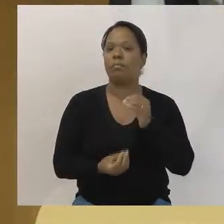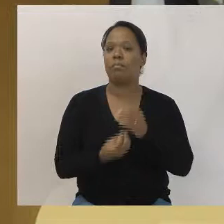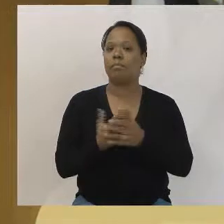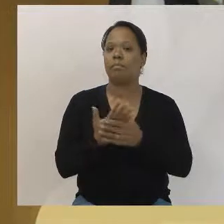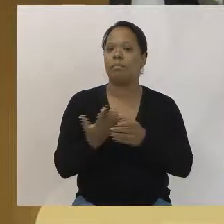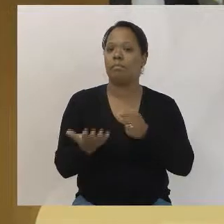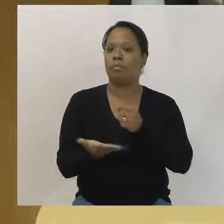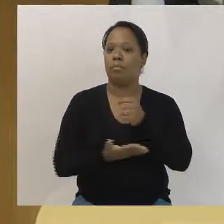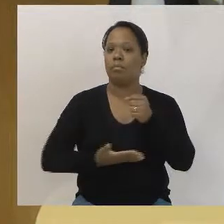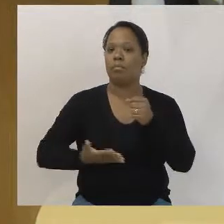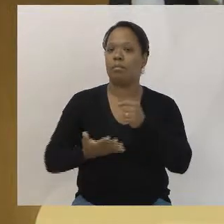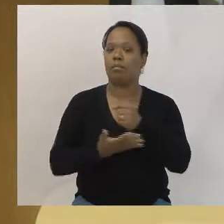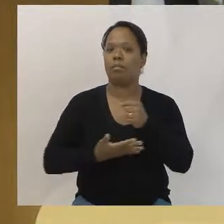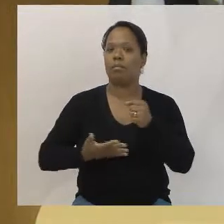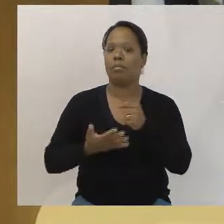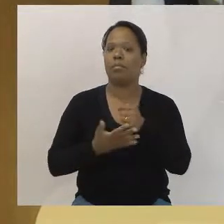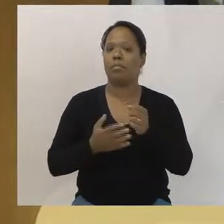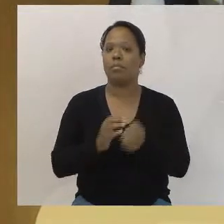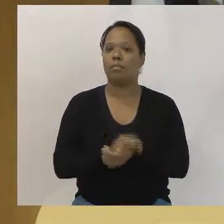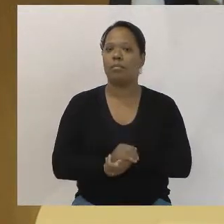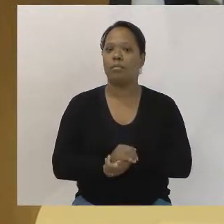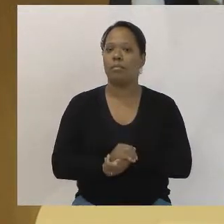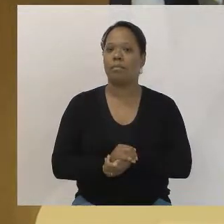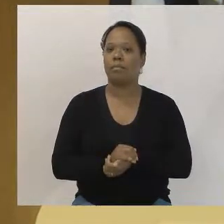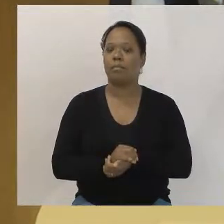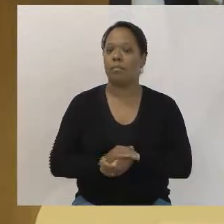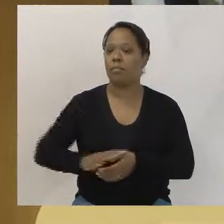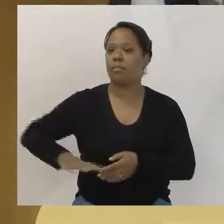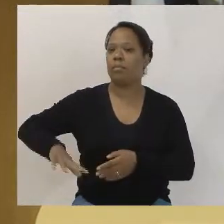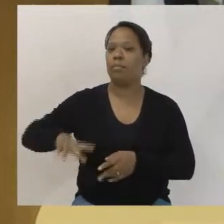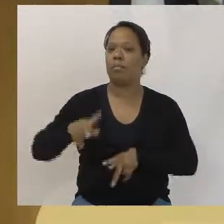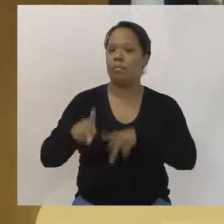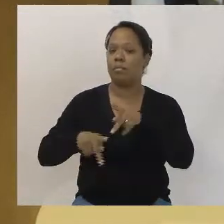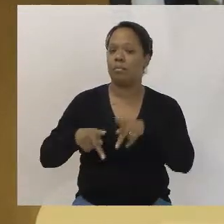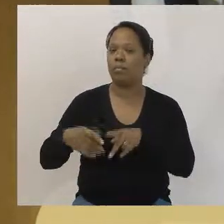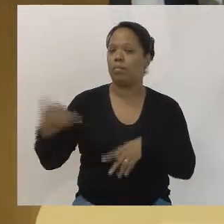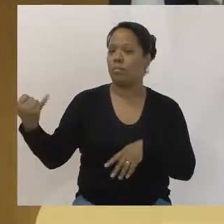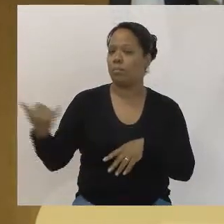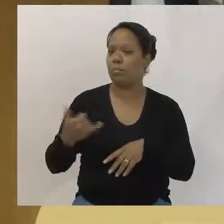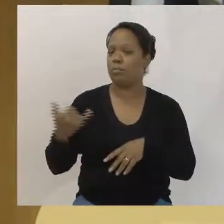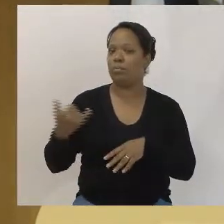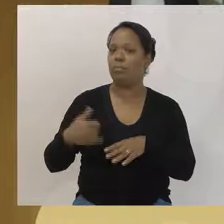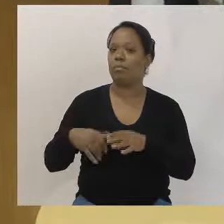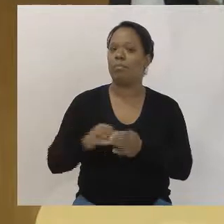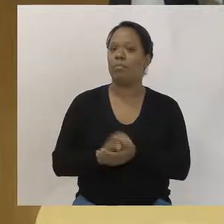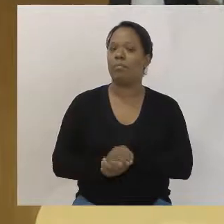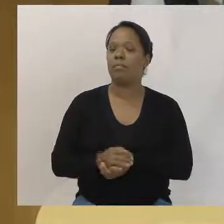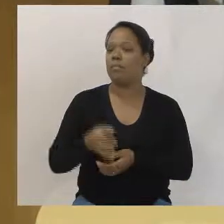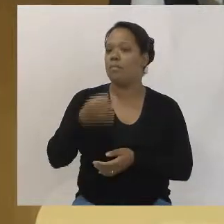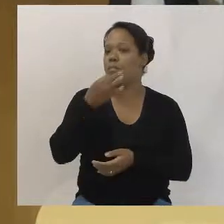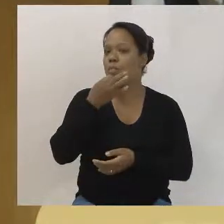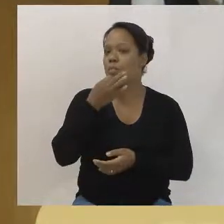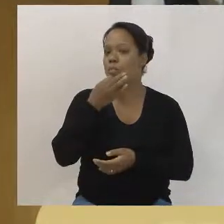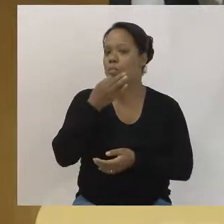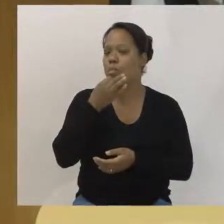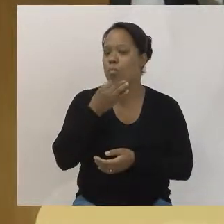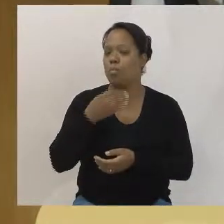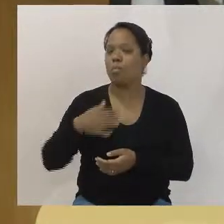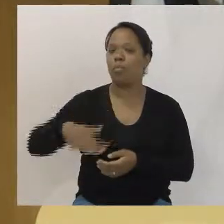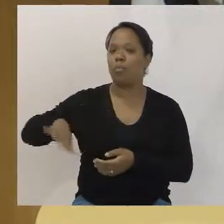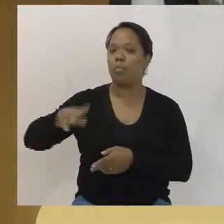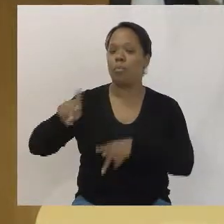com base nas reivindicações dos nossos munícipes foram apresentadas pela